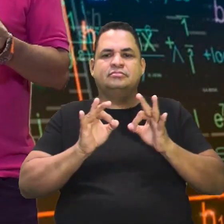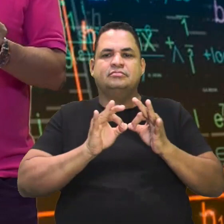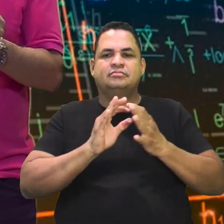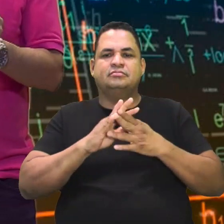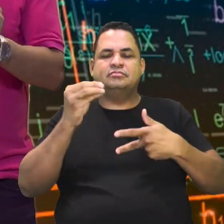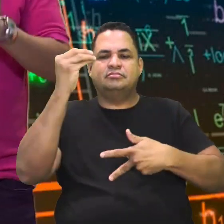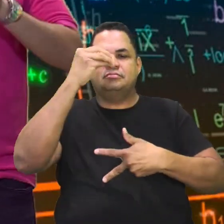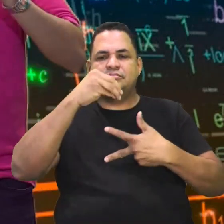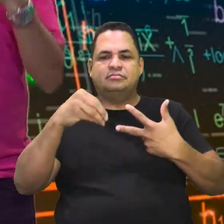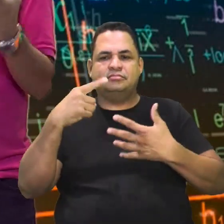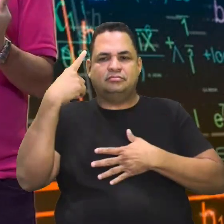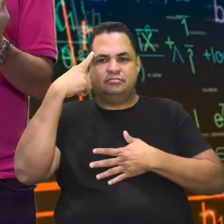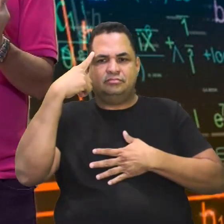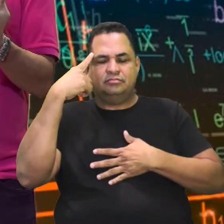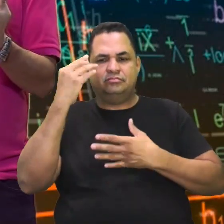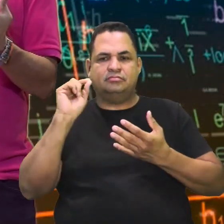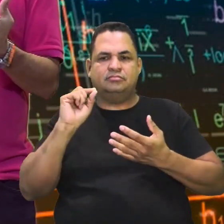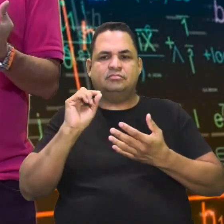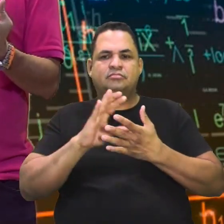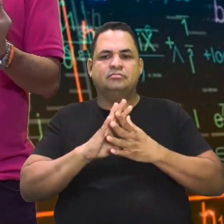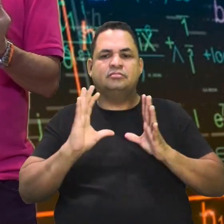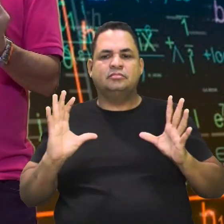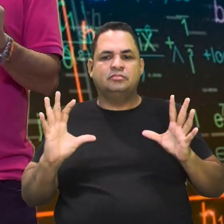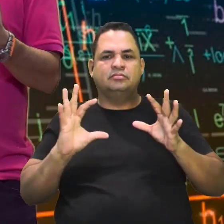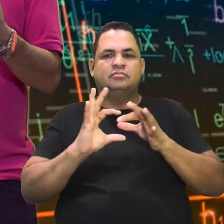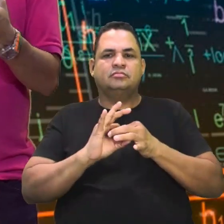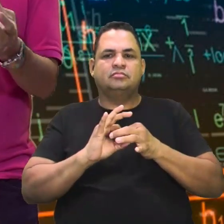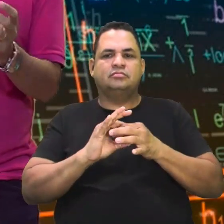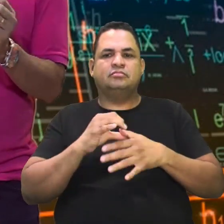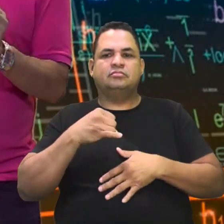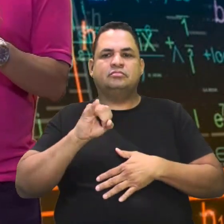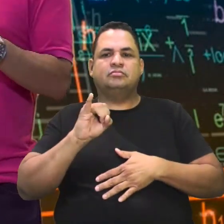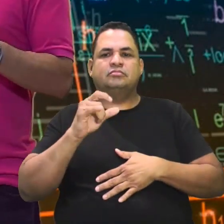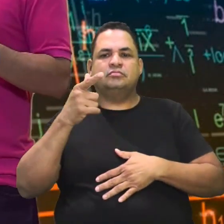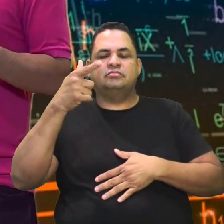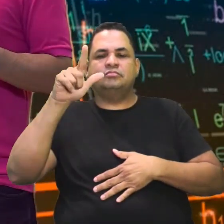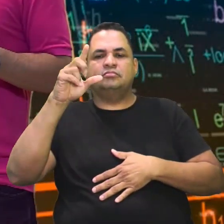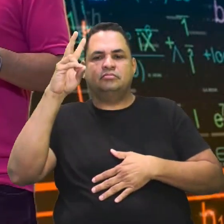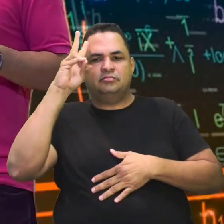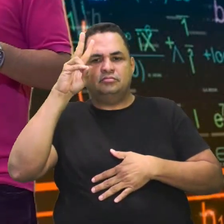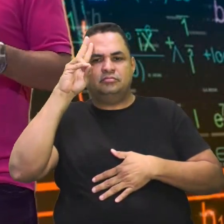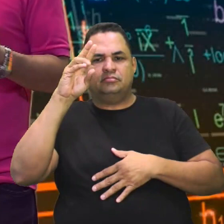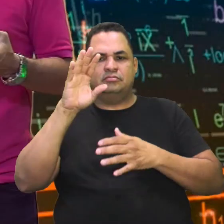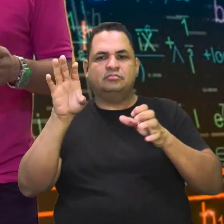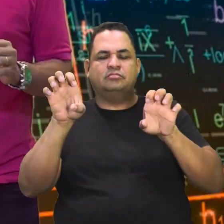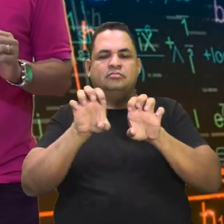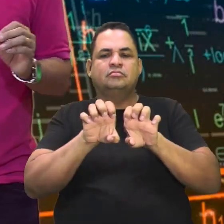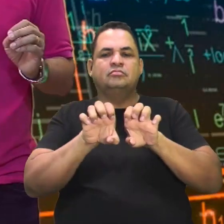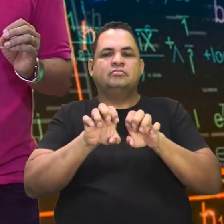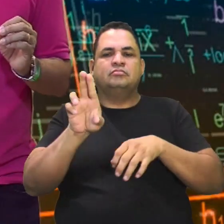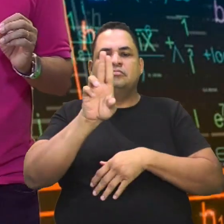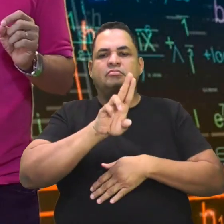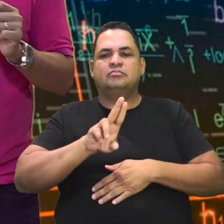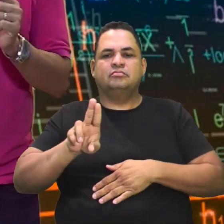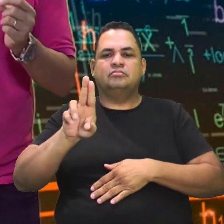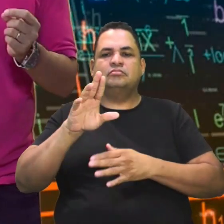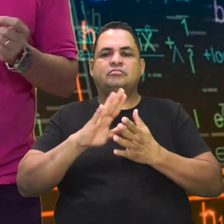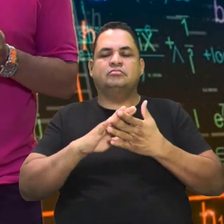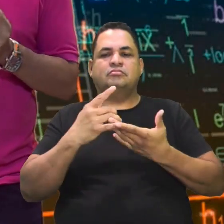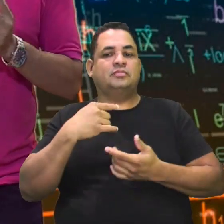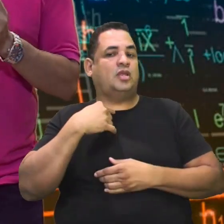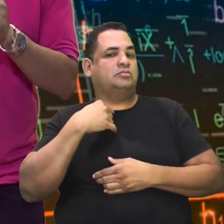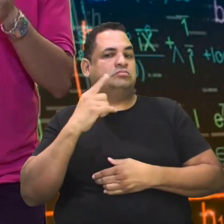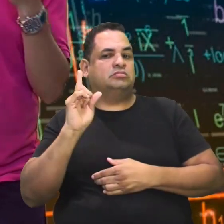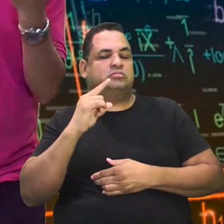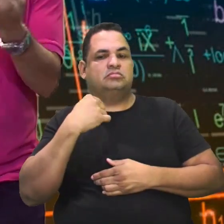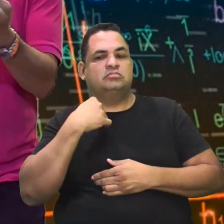Enem, pensa na situação, no contexto. Se conseguir lembrar da equação e aplicar, perfeito. Se não